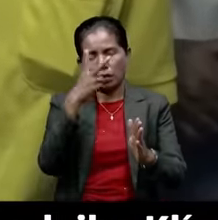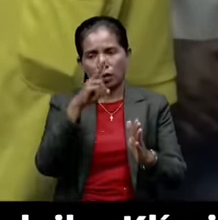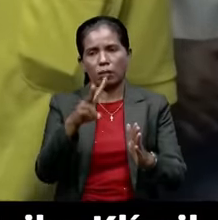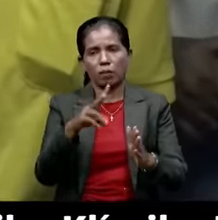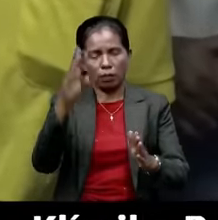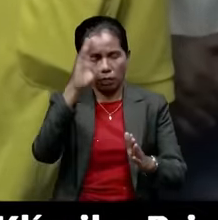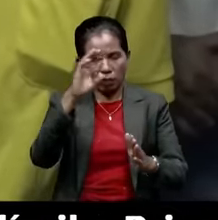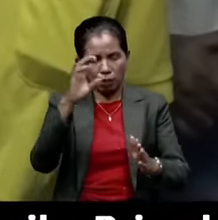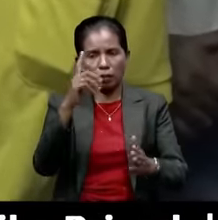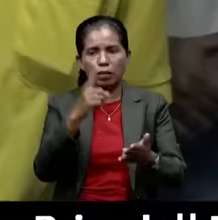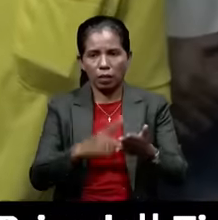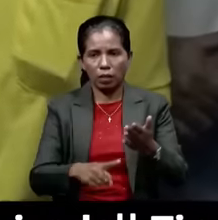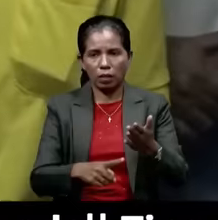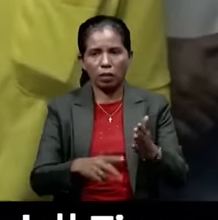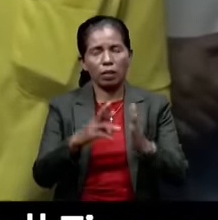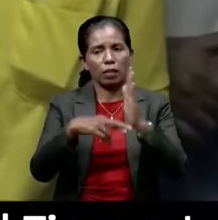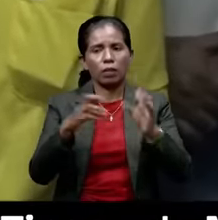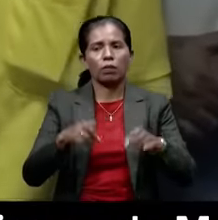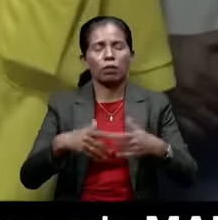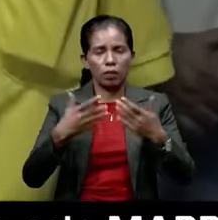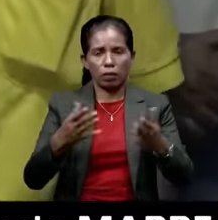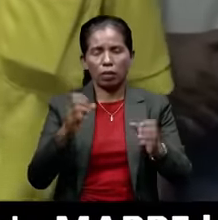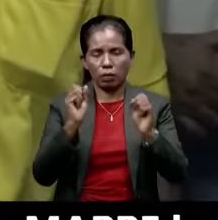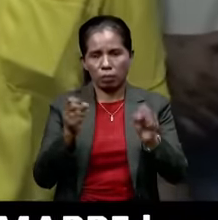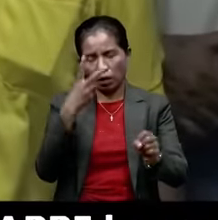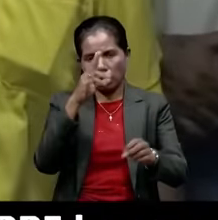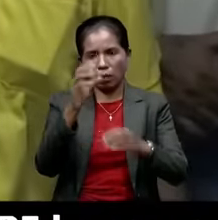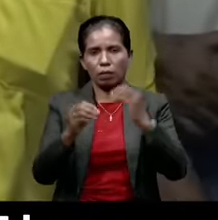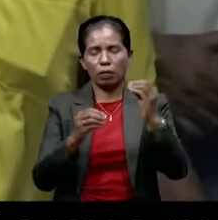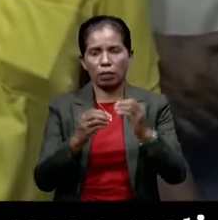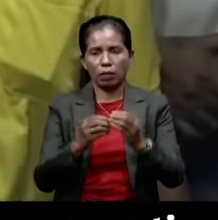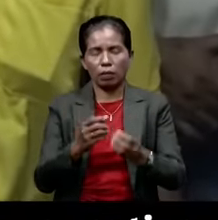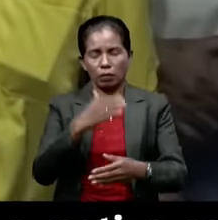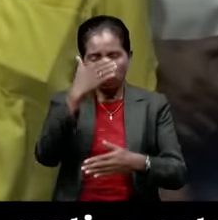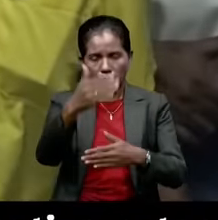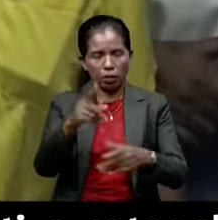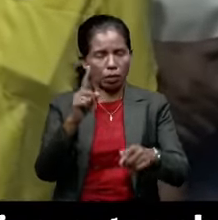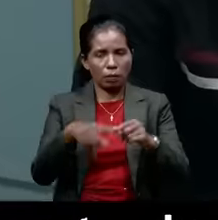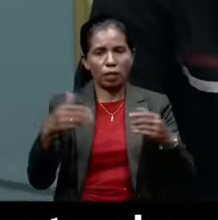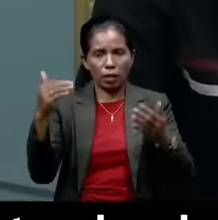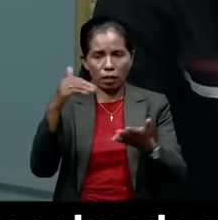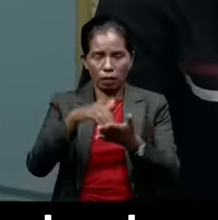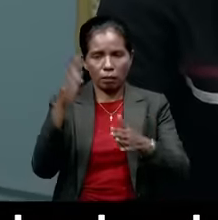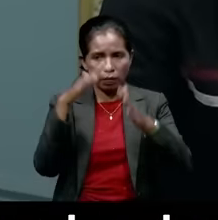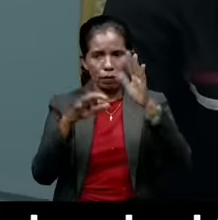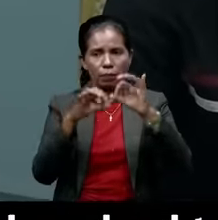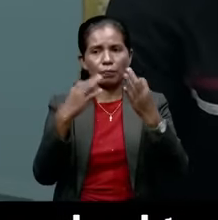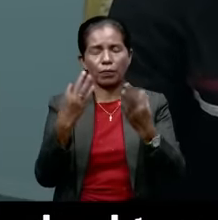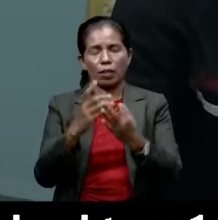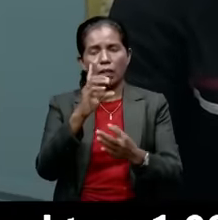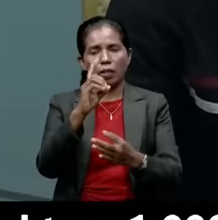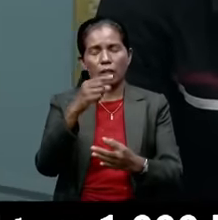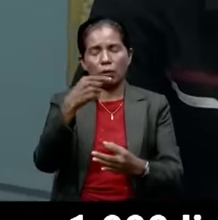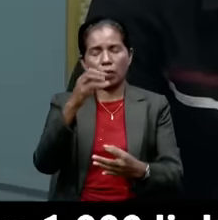tok mekanisme insya solusi dia kira para di futuro mai lah bela kontes nepate. Familia Matebian Domingos